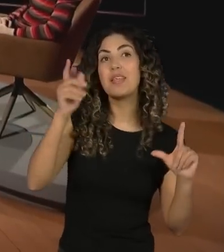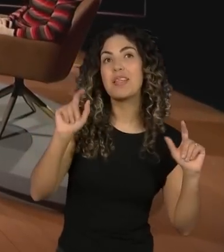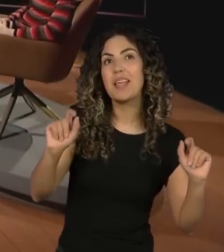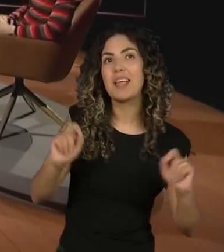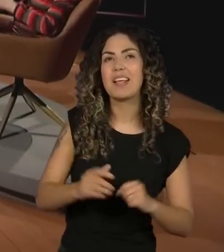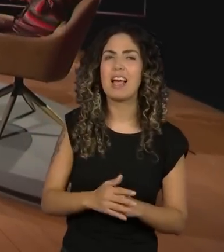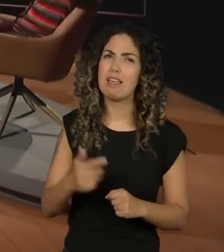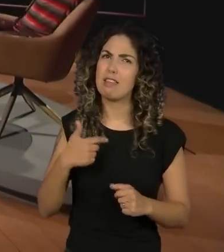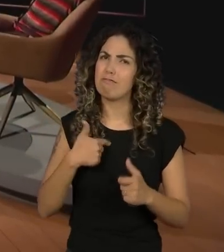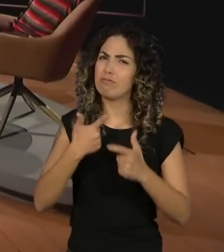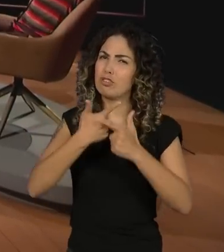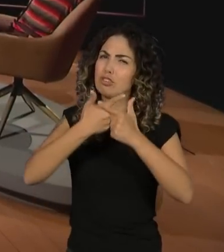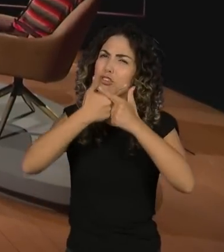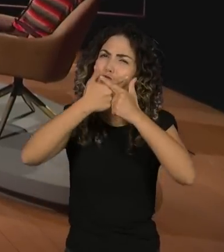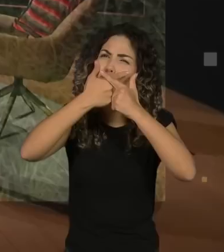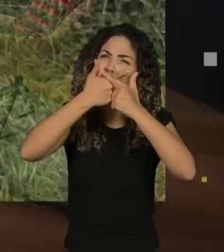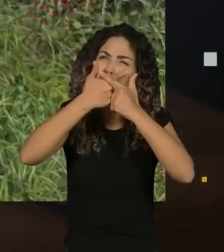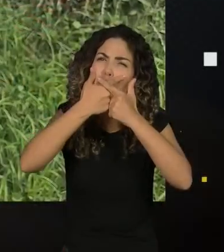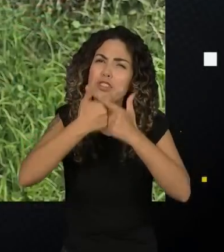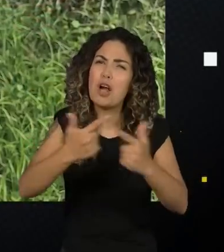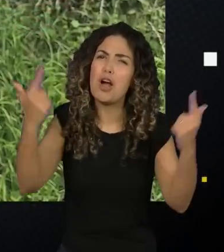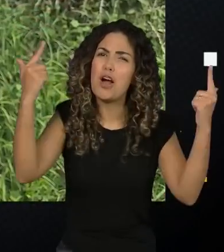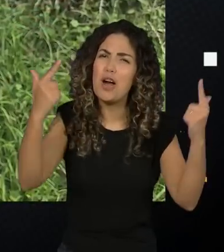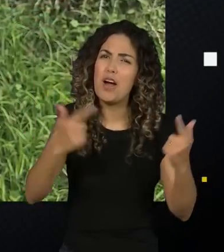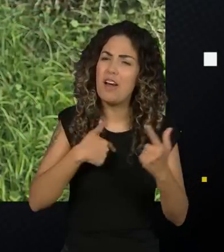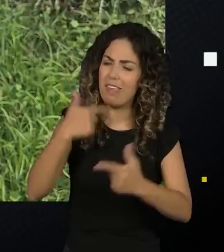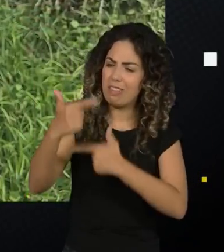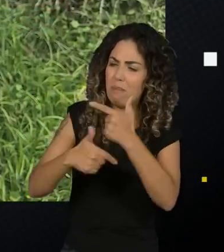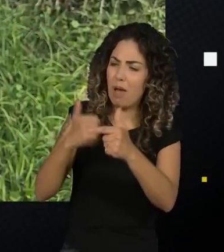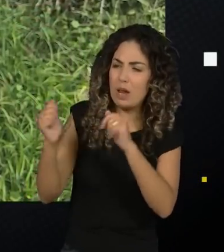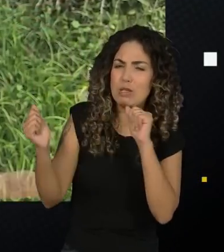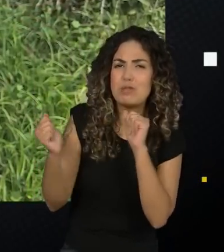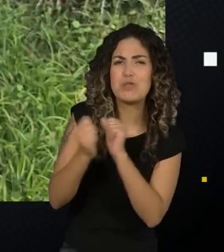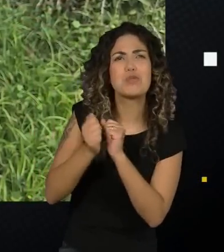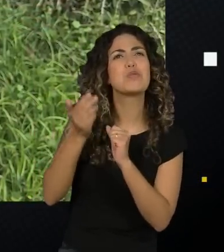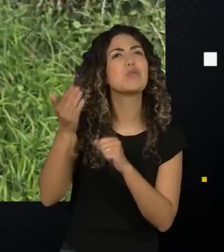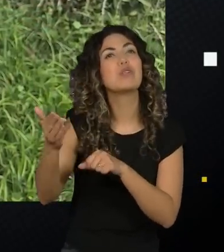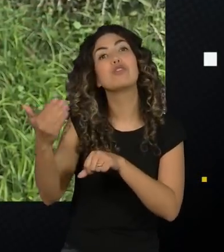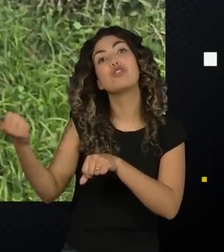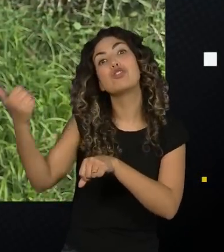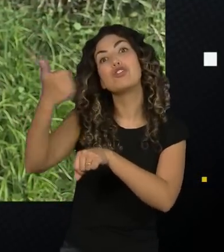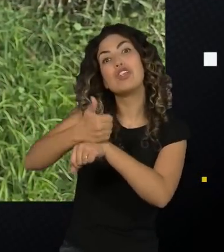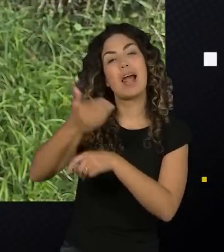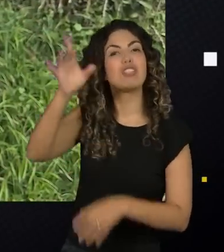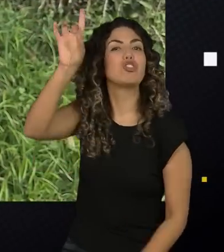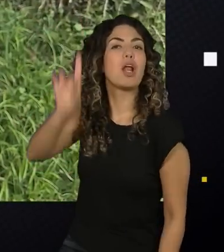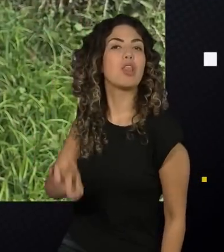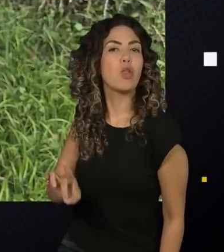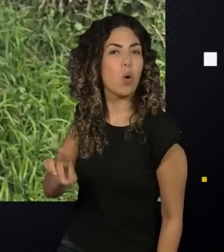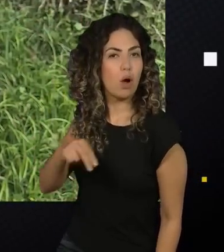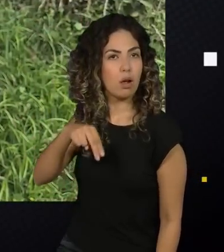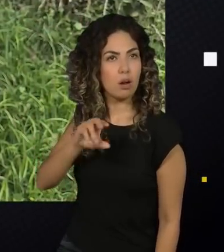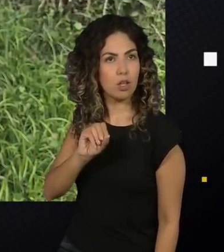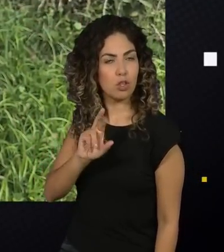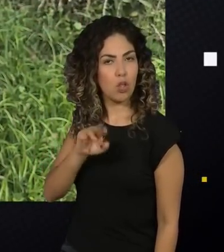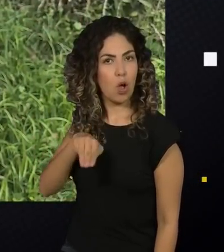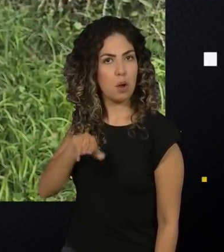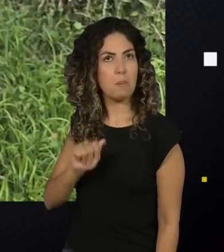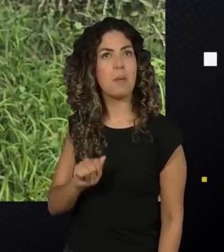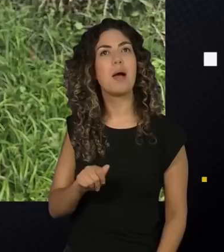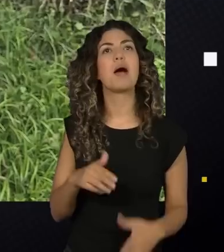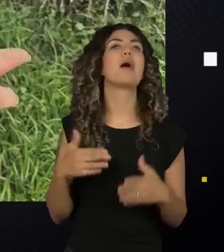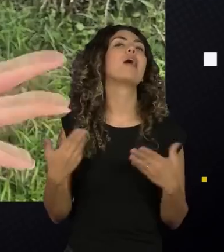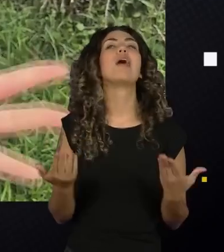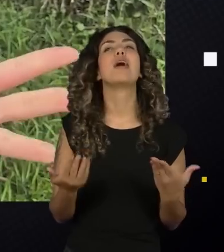tenho um privilégio enorme de atuar ao lado da Clarice Nisquier, que é a diretora Norma. E eu gostaria